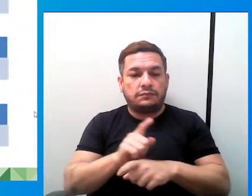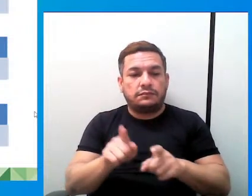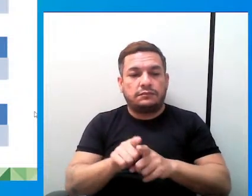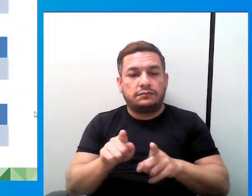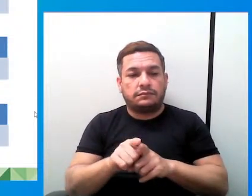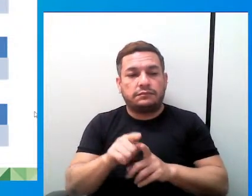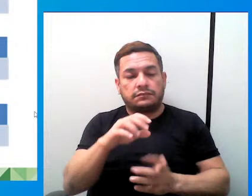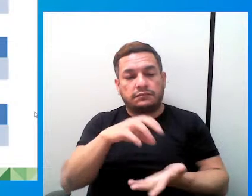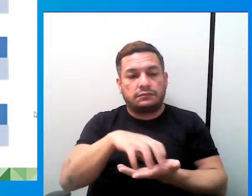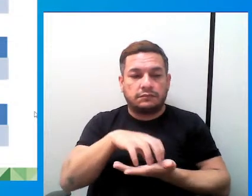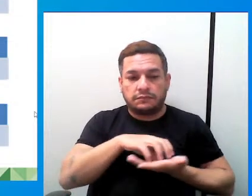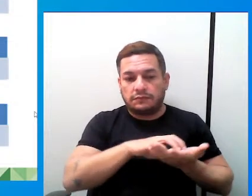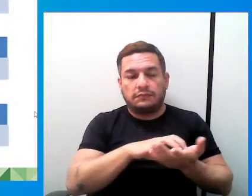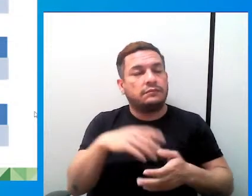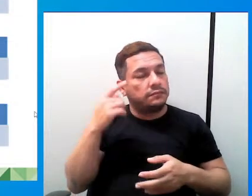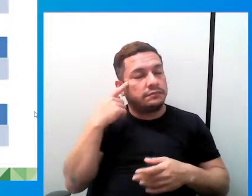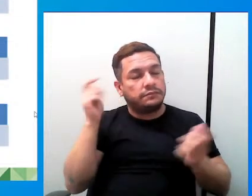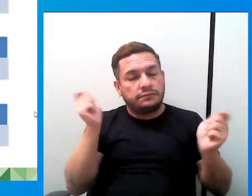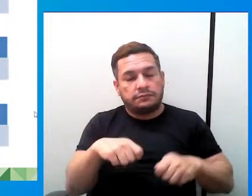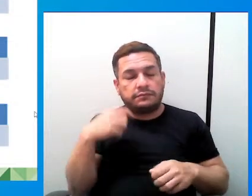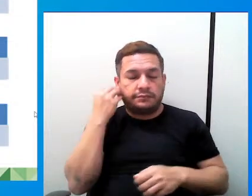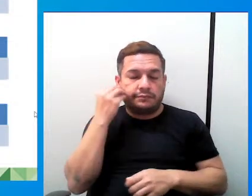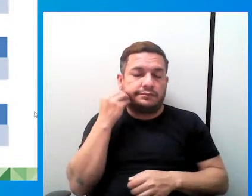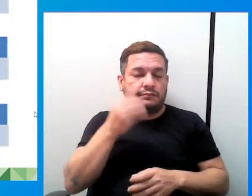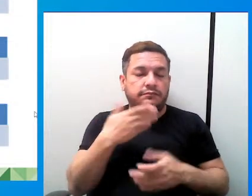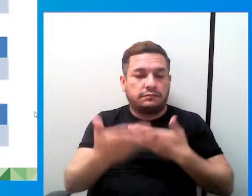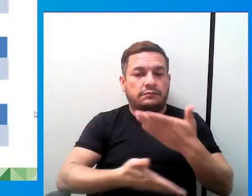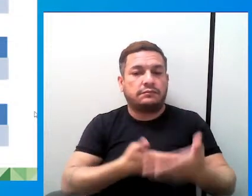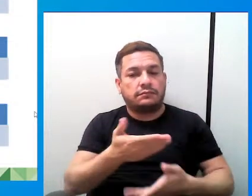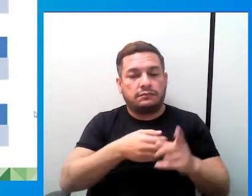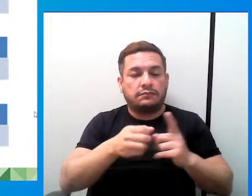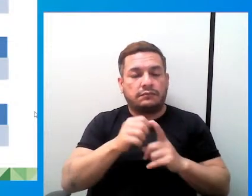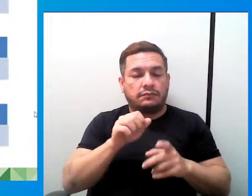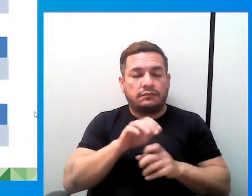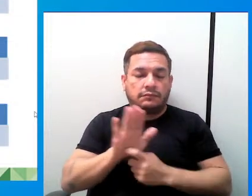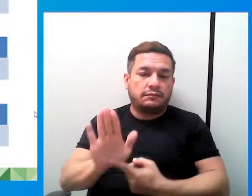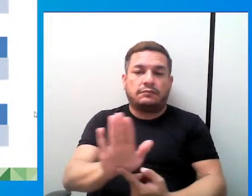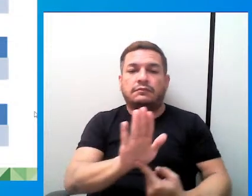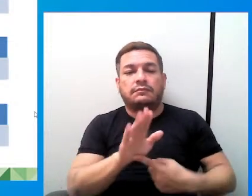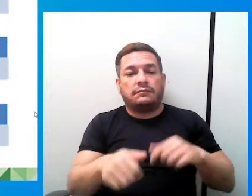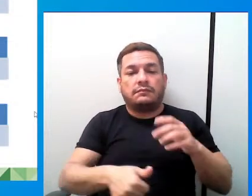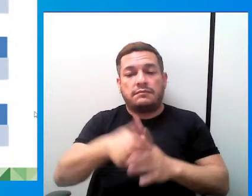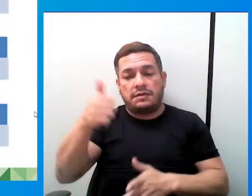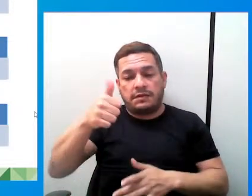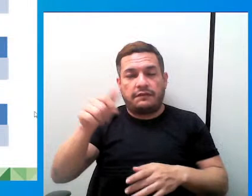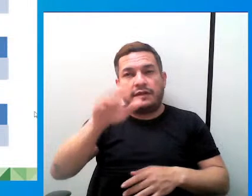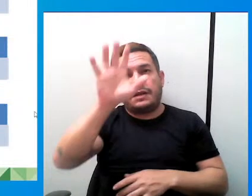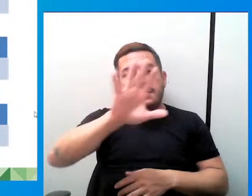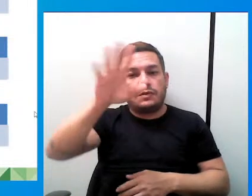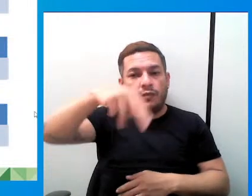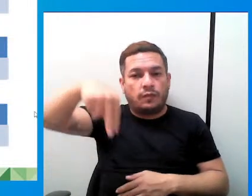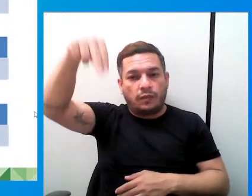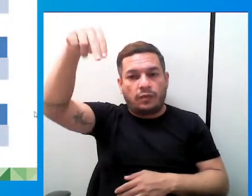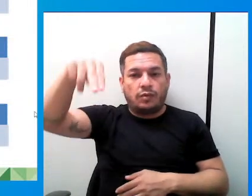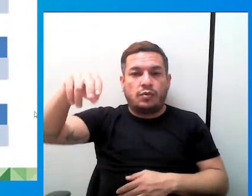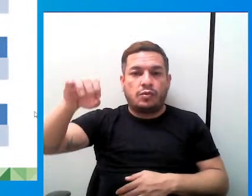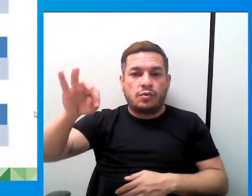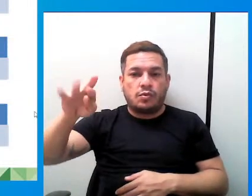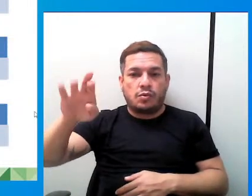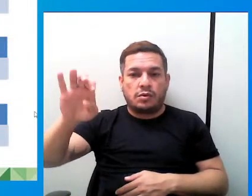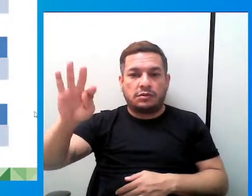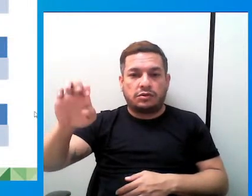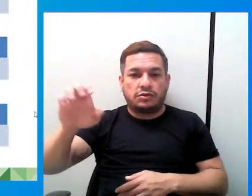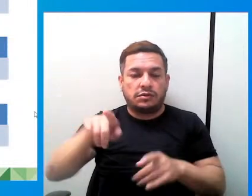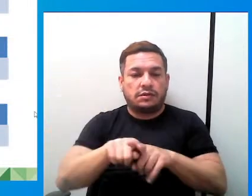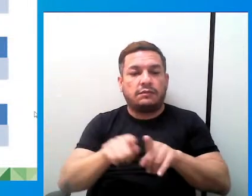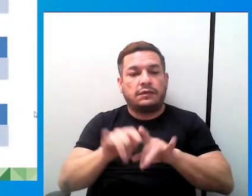na possibilidade da apresentação dessas experiências na rede técnica. Pela primeira vez vai acontecer aqui na região norte, E a